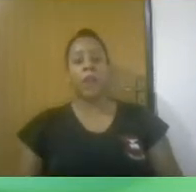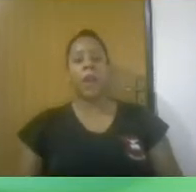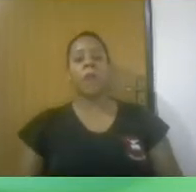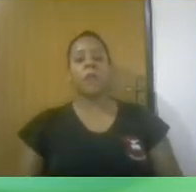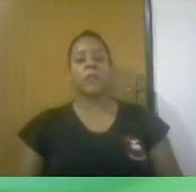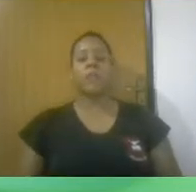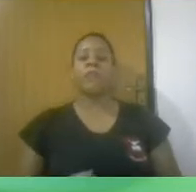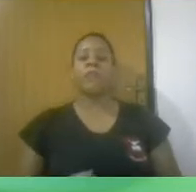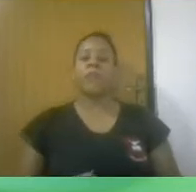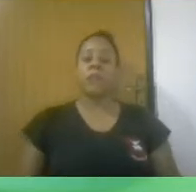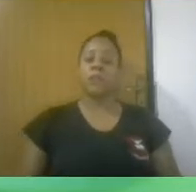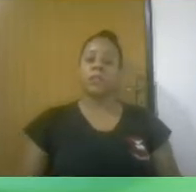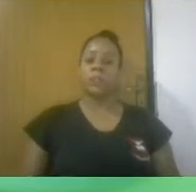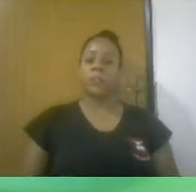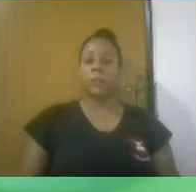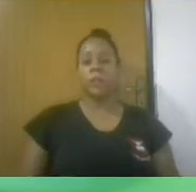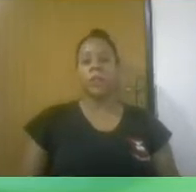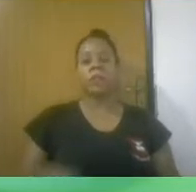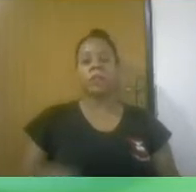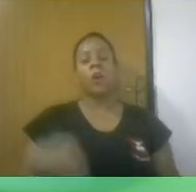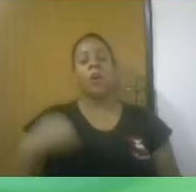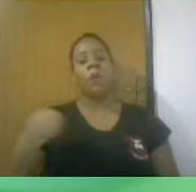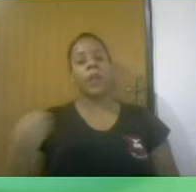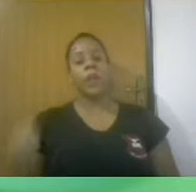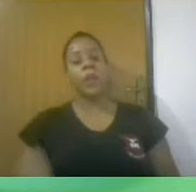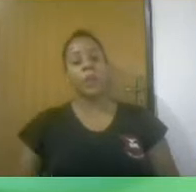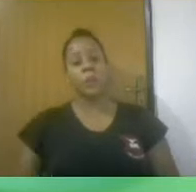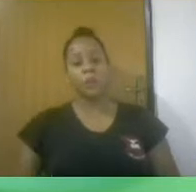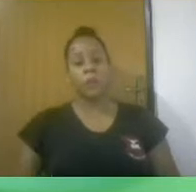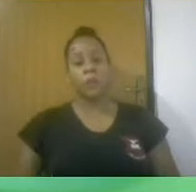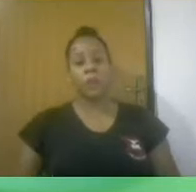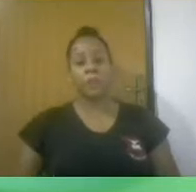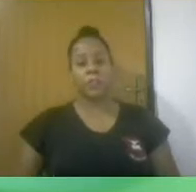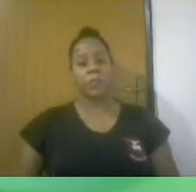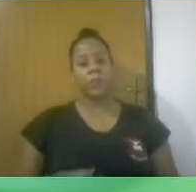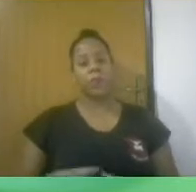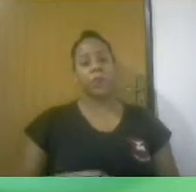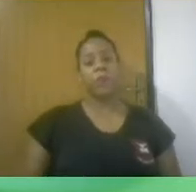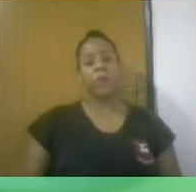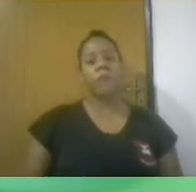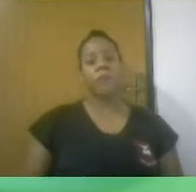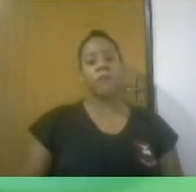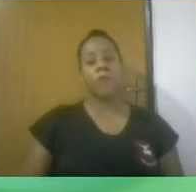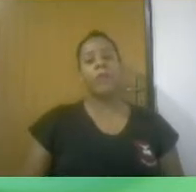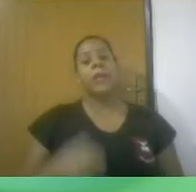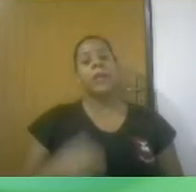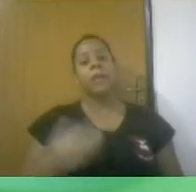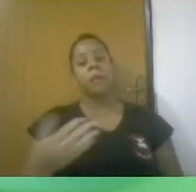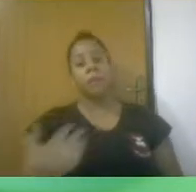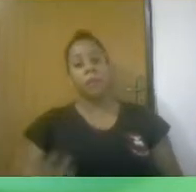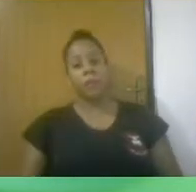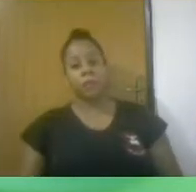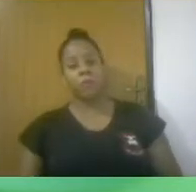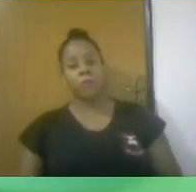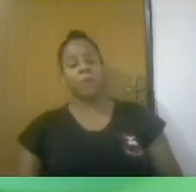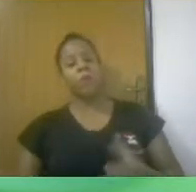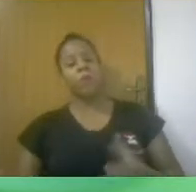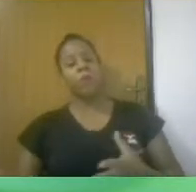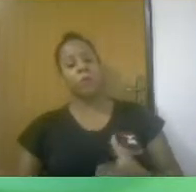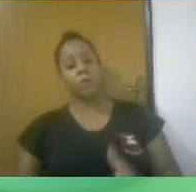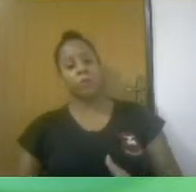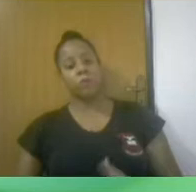como aconteceu o fracasso das capitanias, o que o rei de Portugal fez? O rei de Portugal foi e